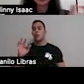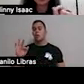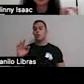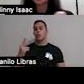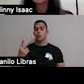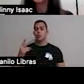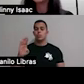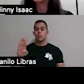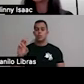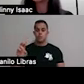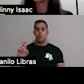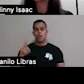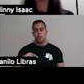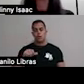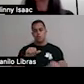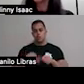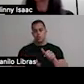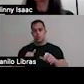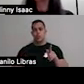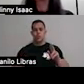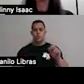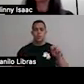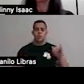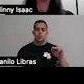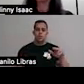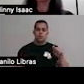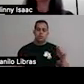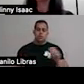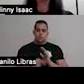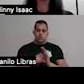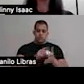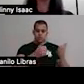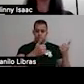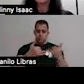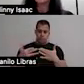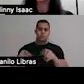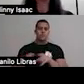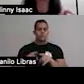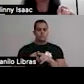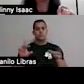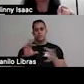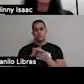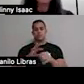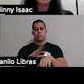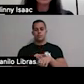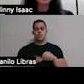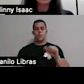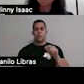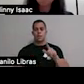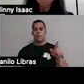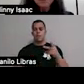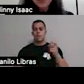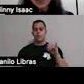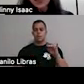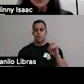aquele fator troca de guanina que eu mencionei. Também indivíduos diagnosticados com a doença de Alzheimer quando comparados a indivíduos